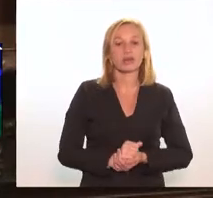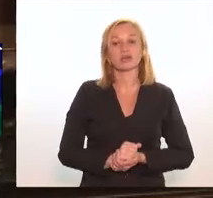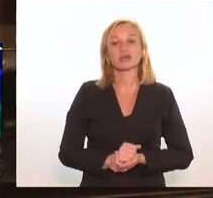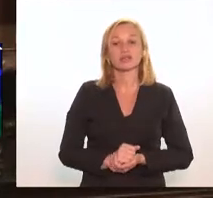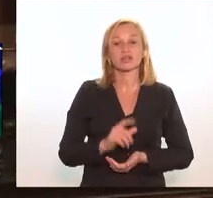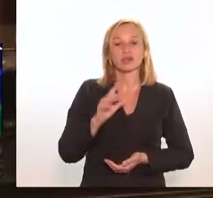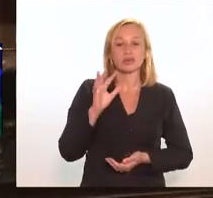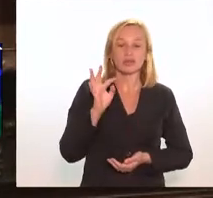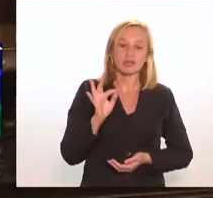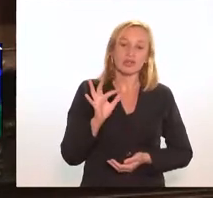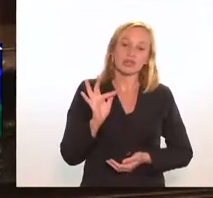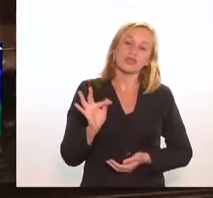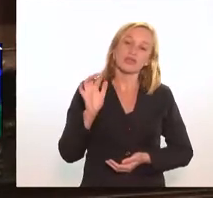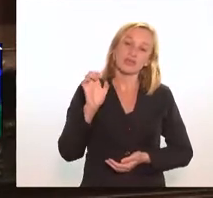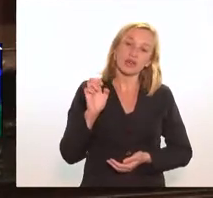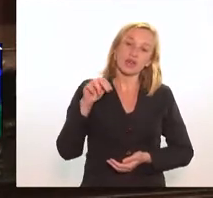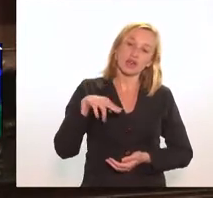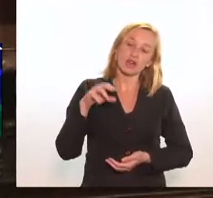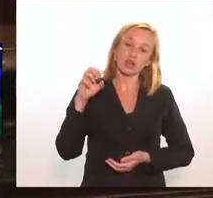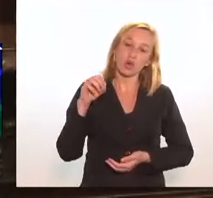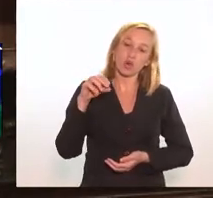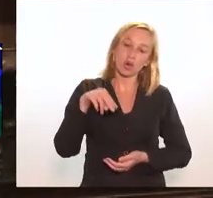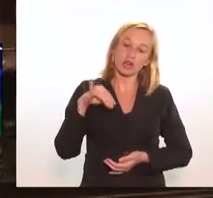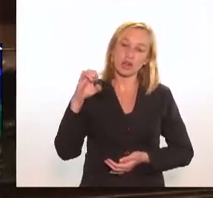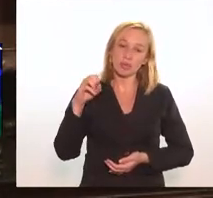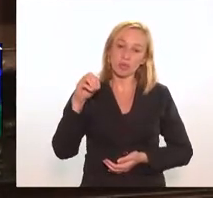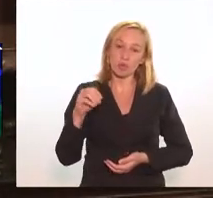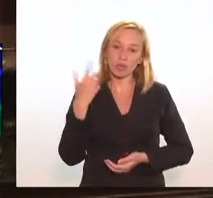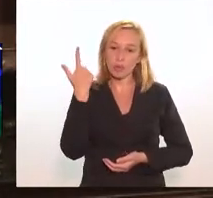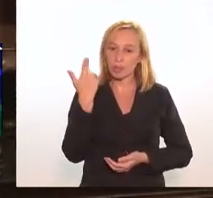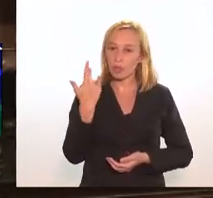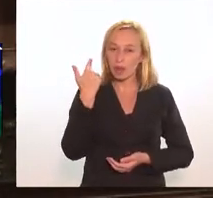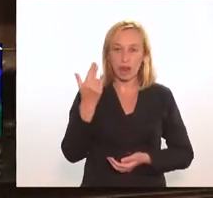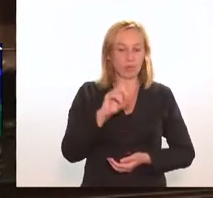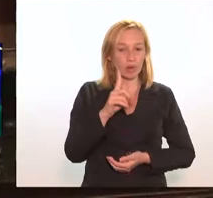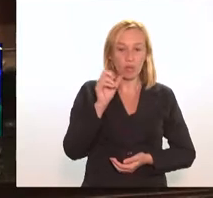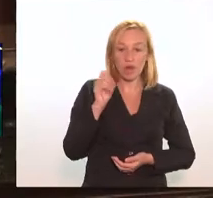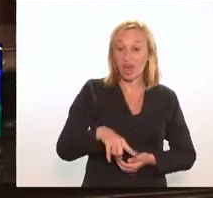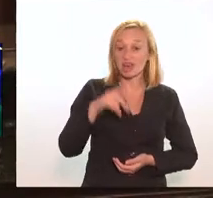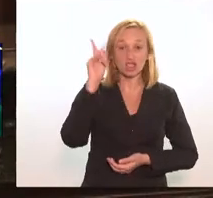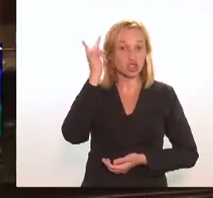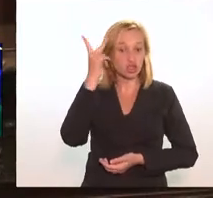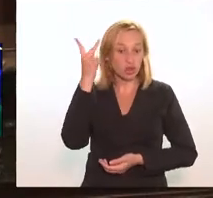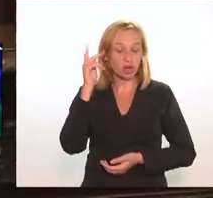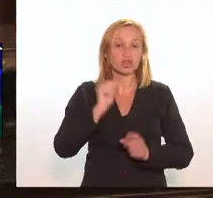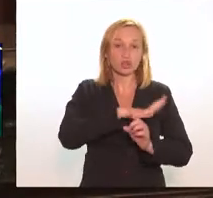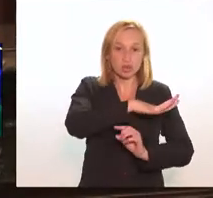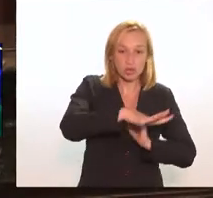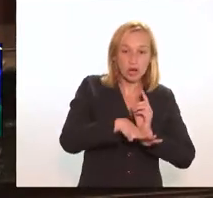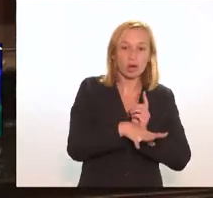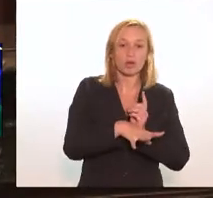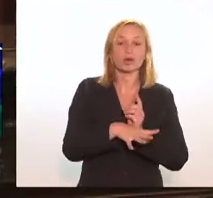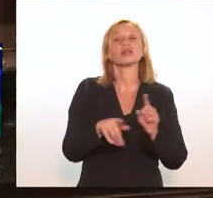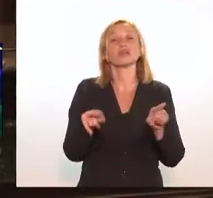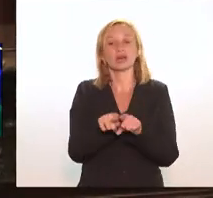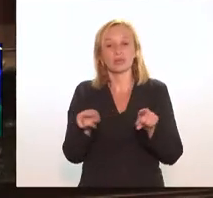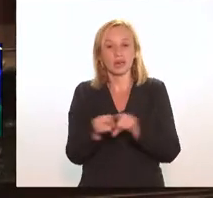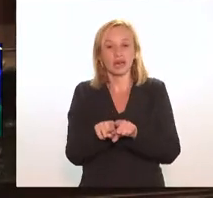um fenômeno natural. Ela não tem nada de natural. Ela é histórica, ela é social e ela